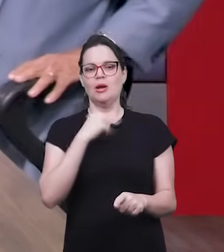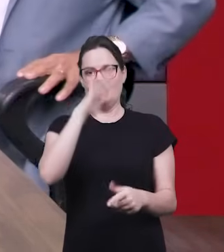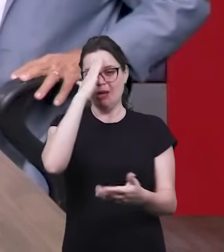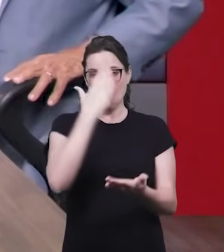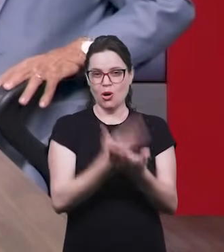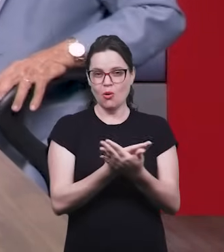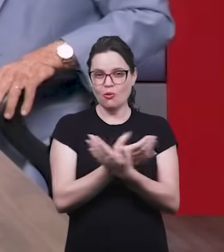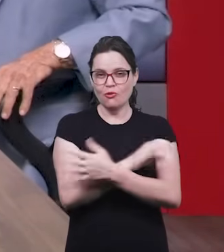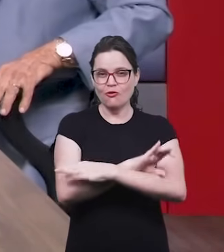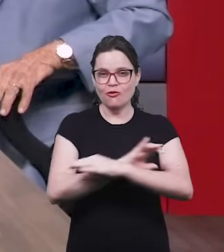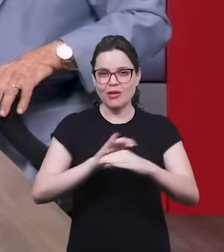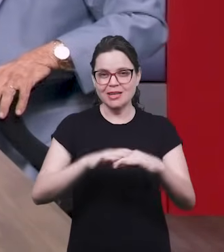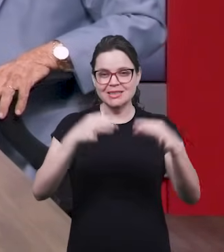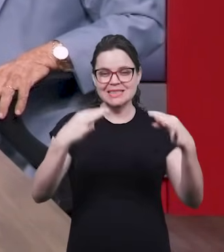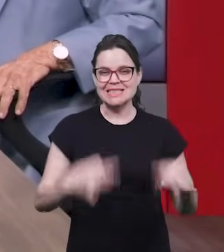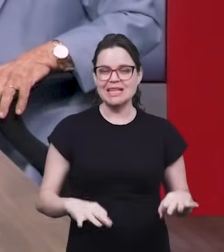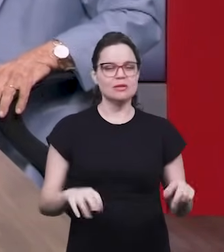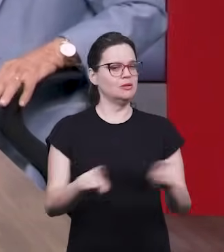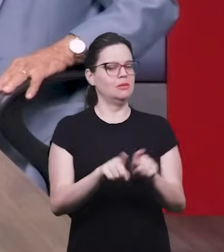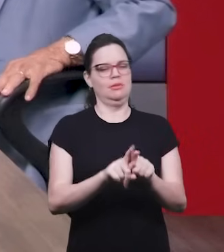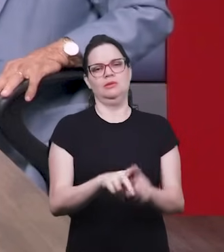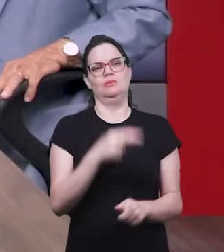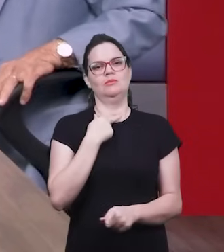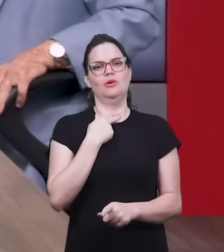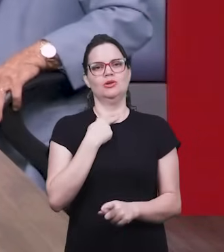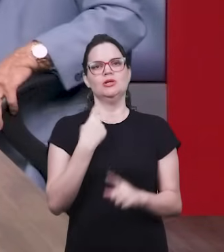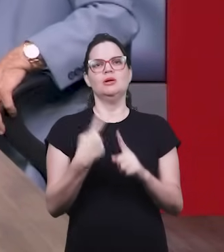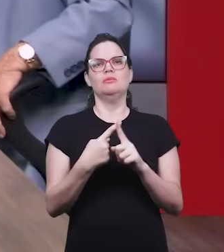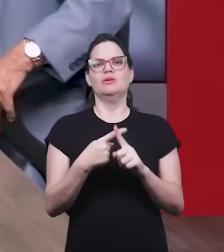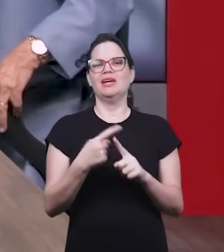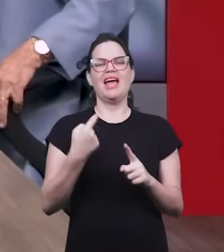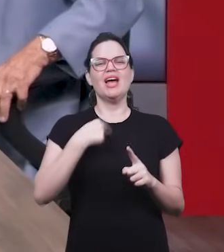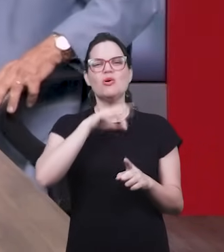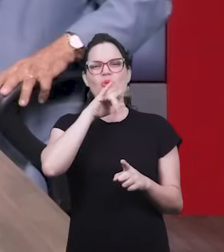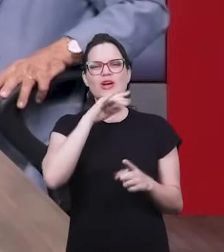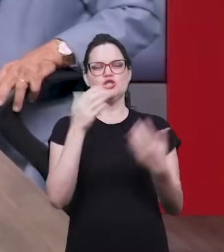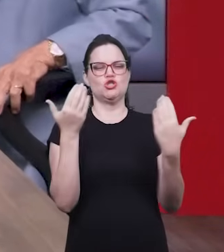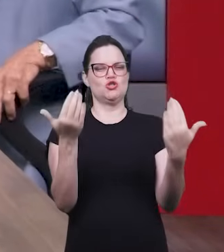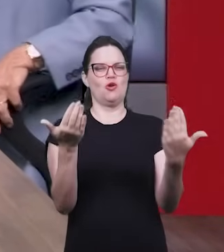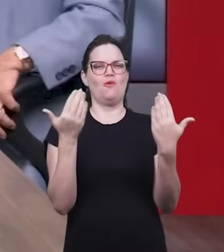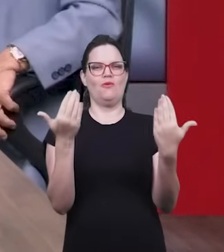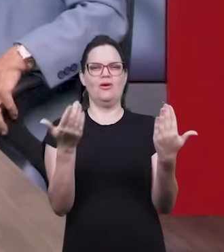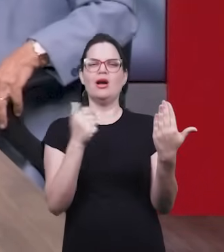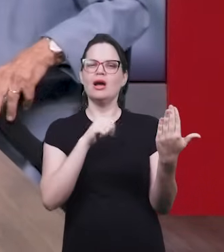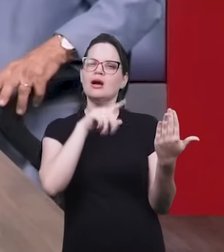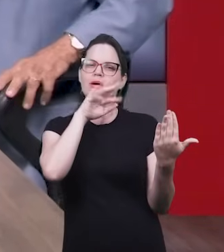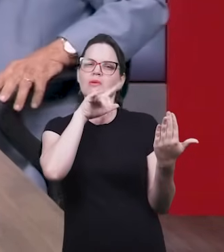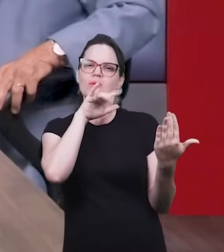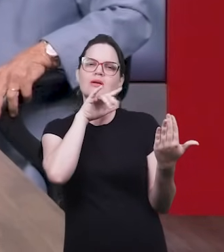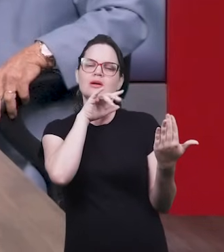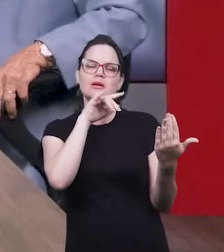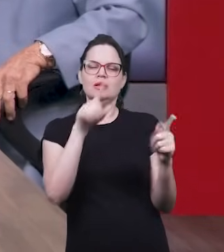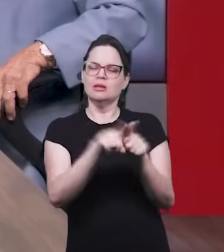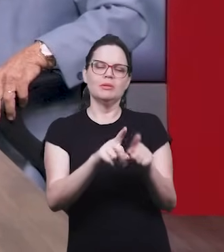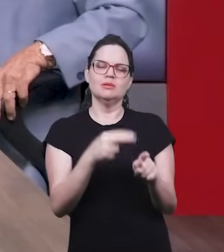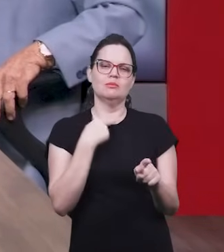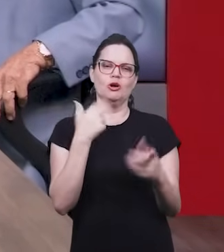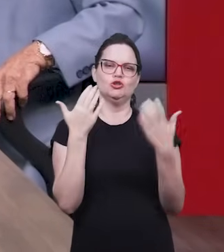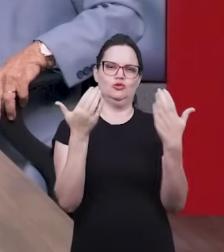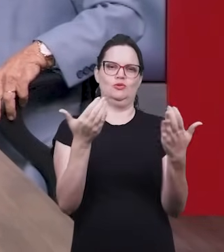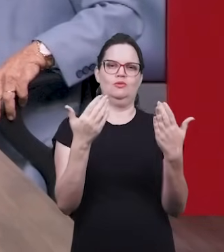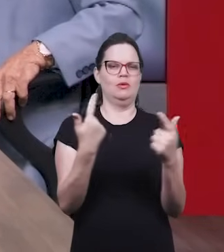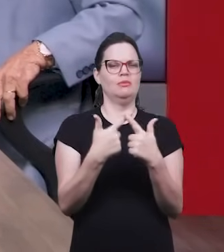ninguém. É muito ruim quando você desconfia das pessoas, né? É horrível, né? É a pior coisa que pode ter, é